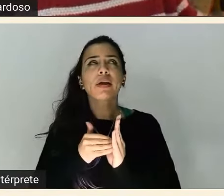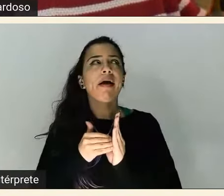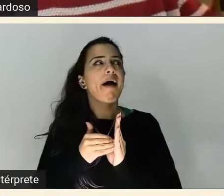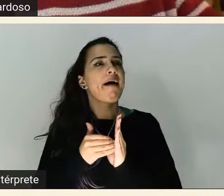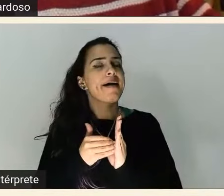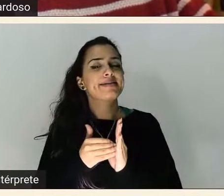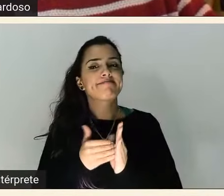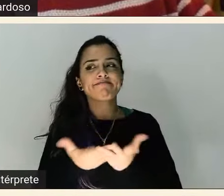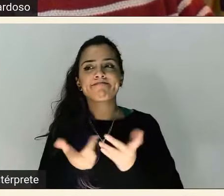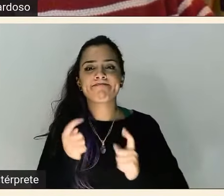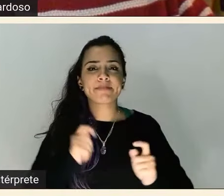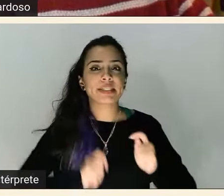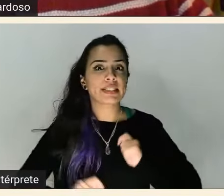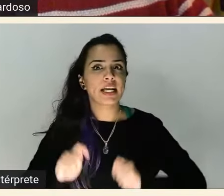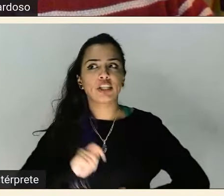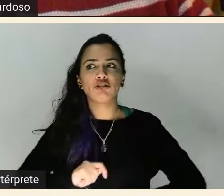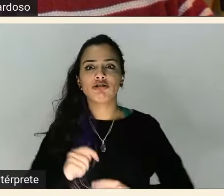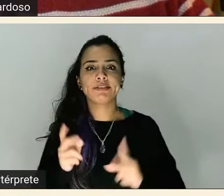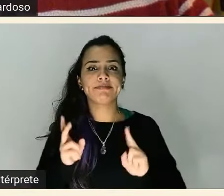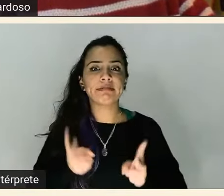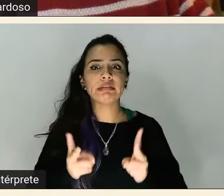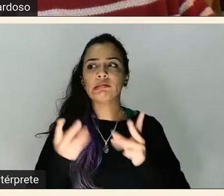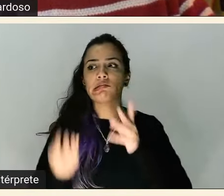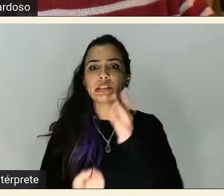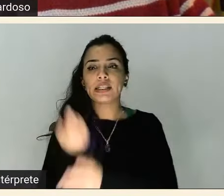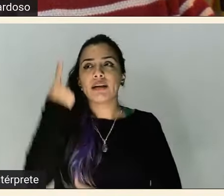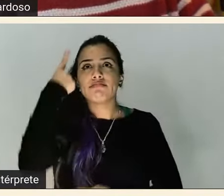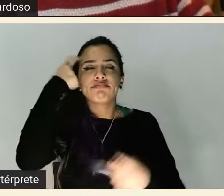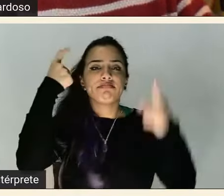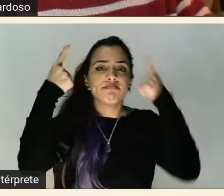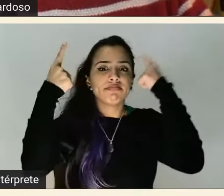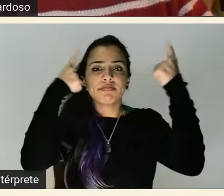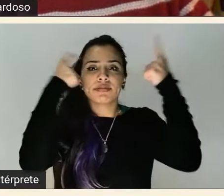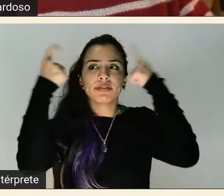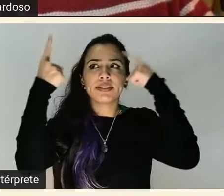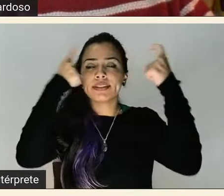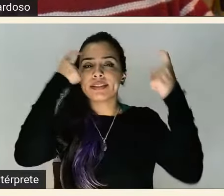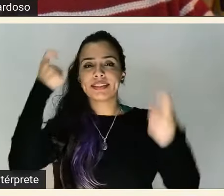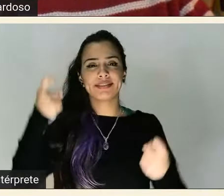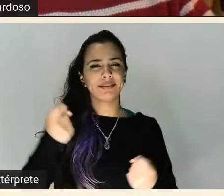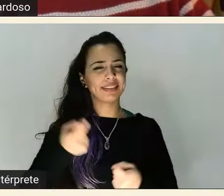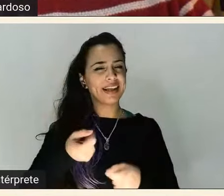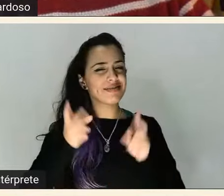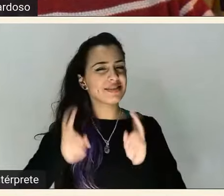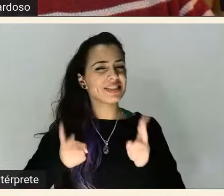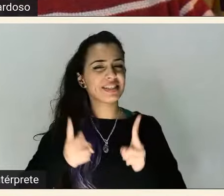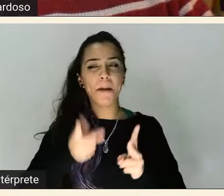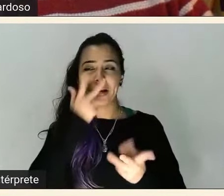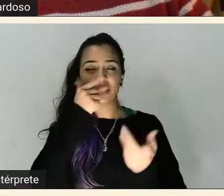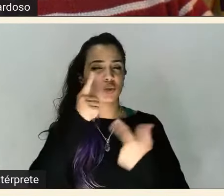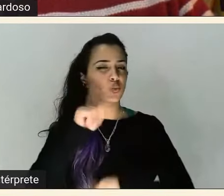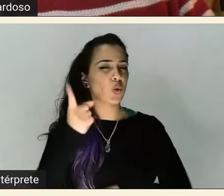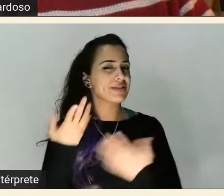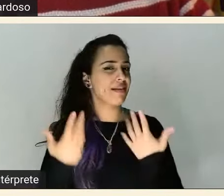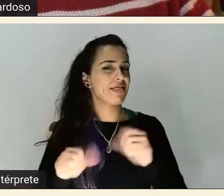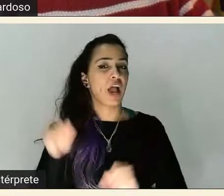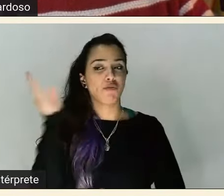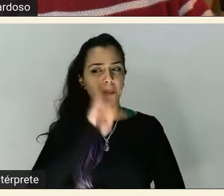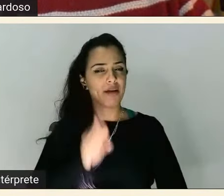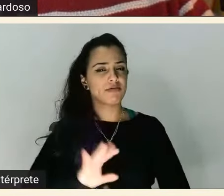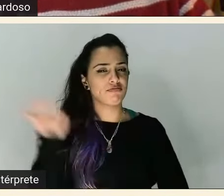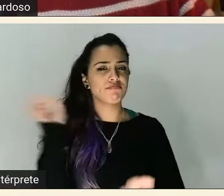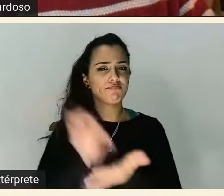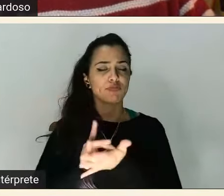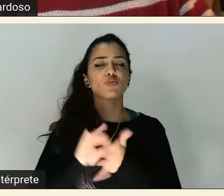essa ansiedade de criar uma ideia de negar o Brasil do século XIX, basicamente. Negar